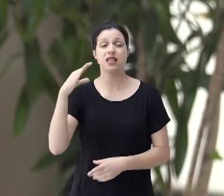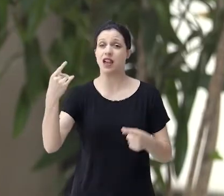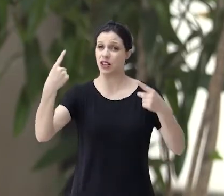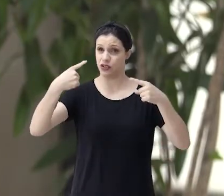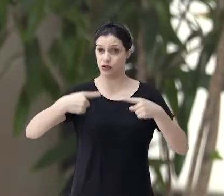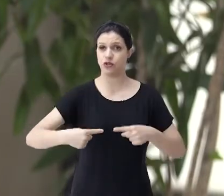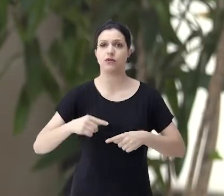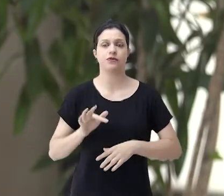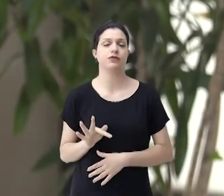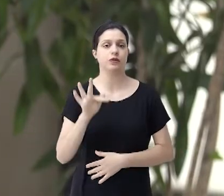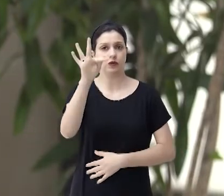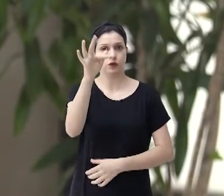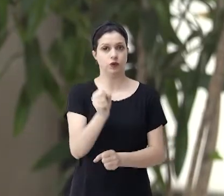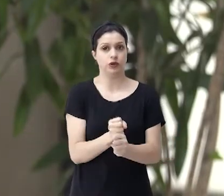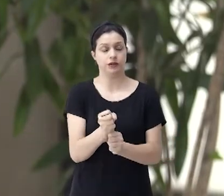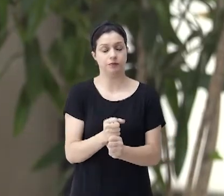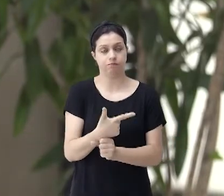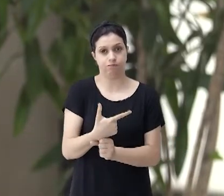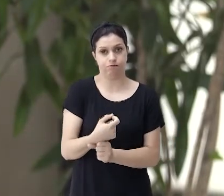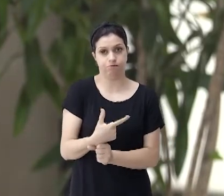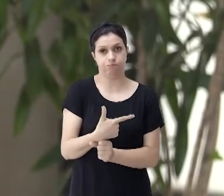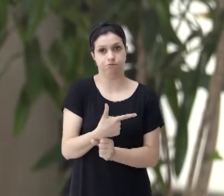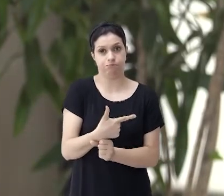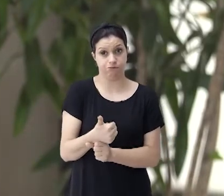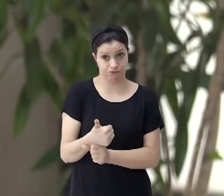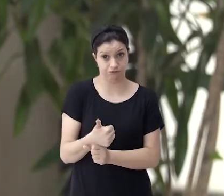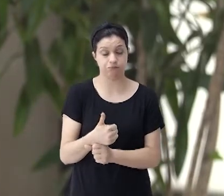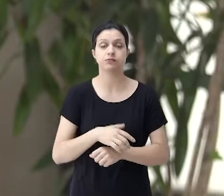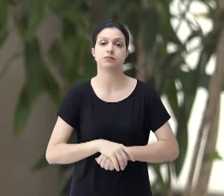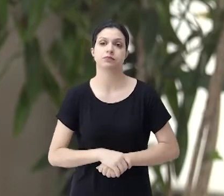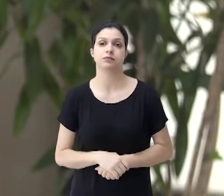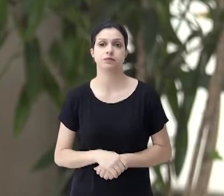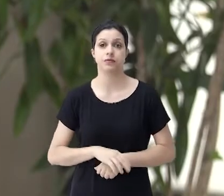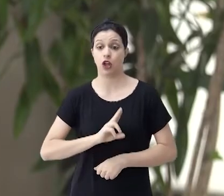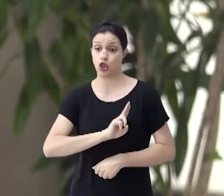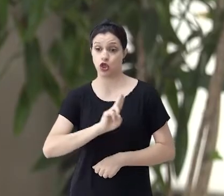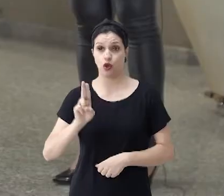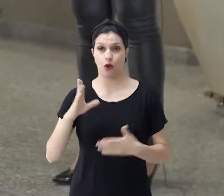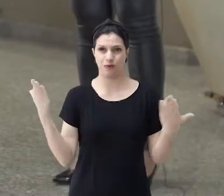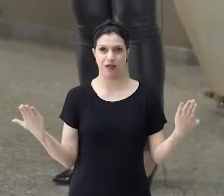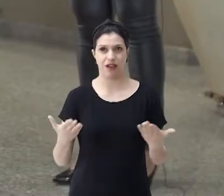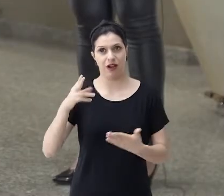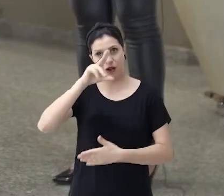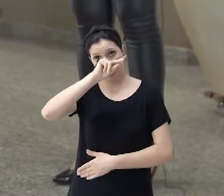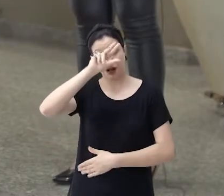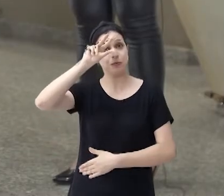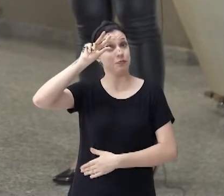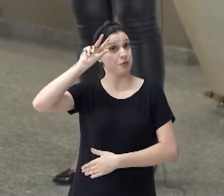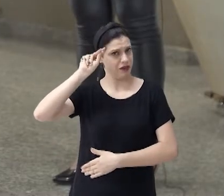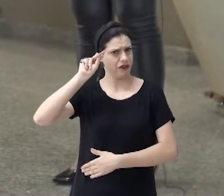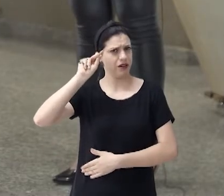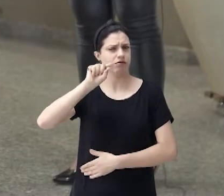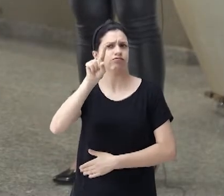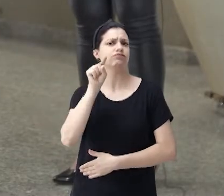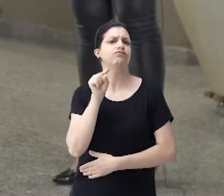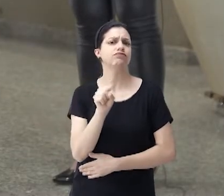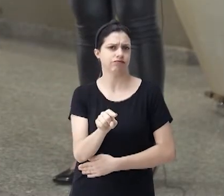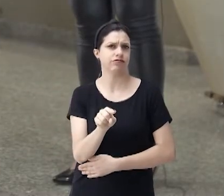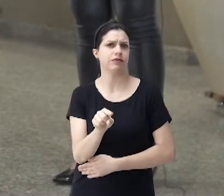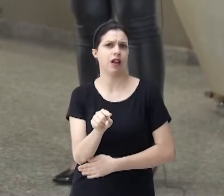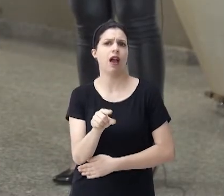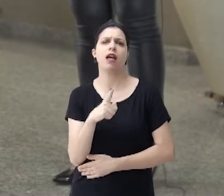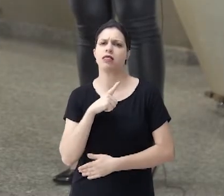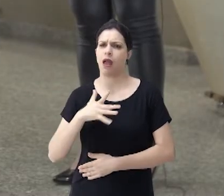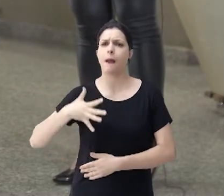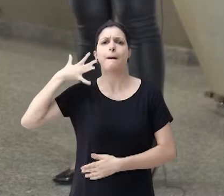para entender os desafios que os aguardam para 2021. Com o nome E Agora Prefeito,